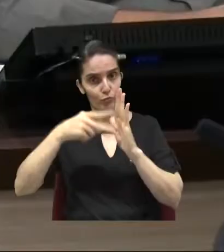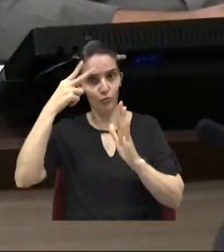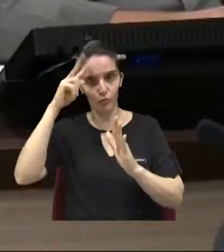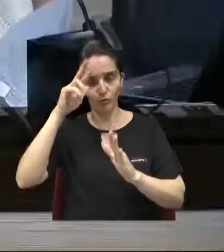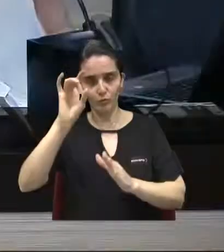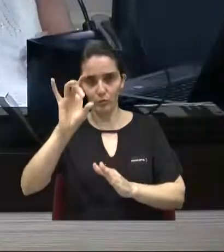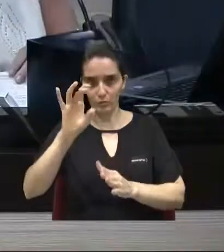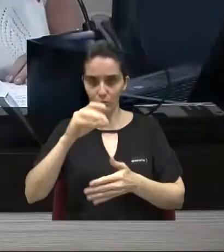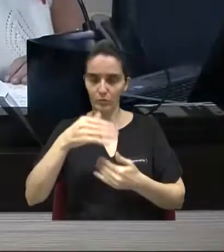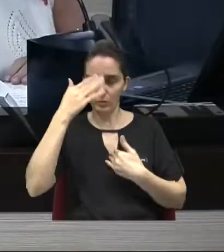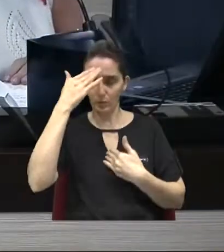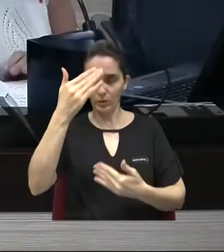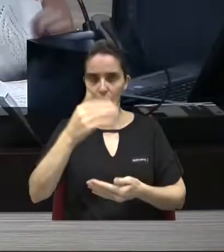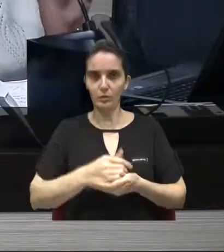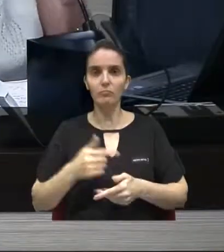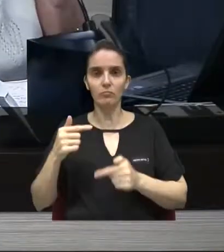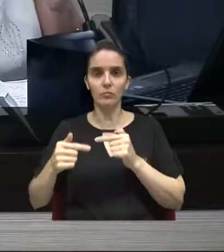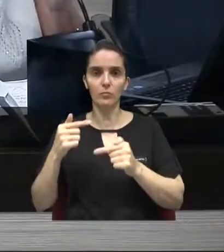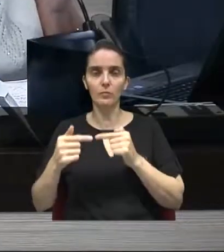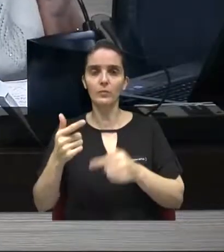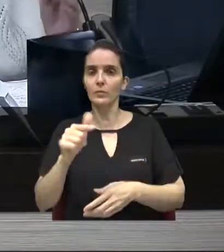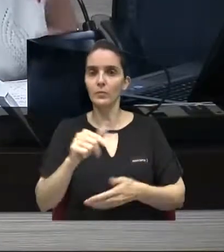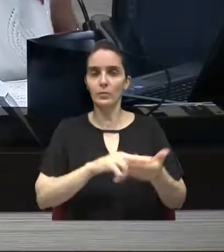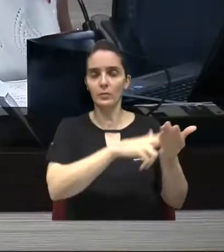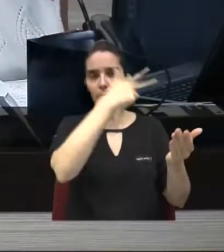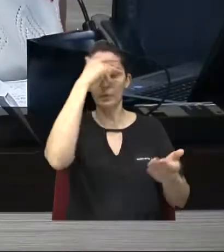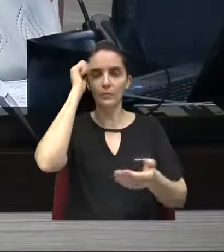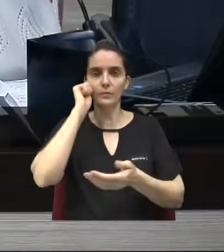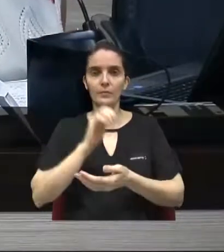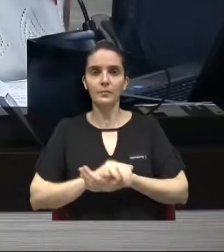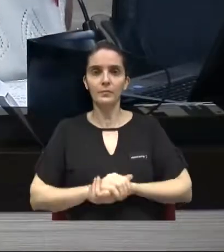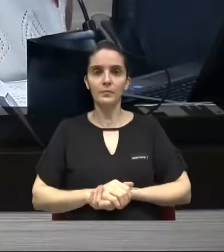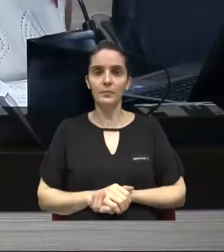presidente. Continue em discussão. Não havendo executivo.